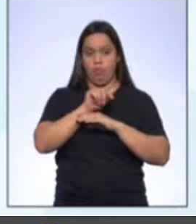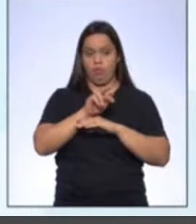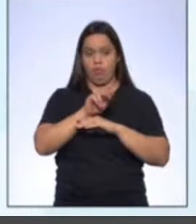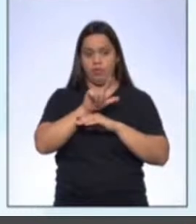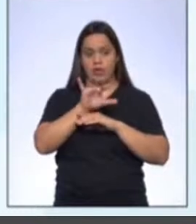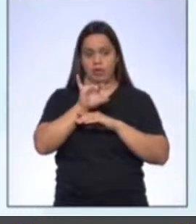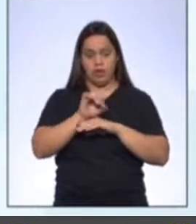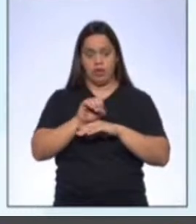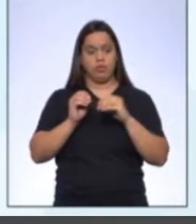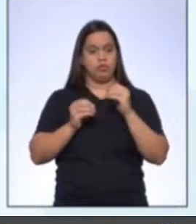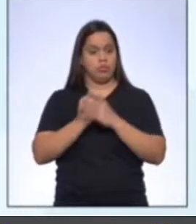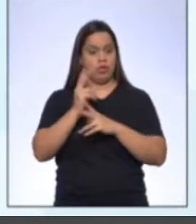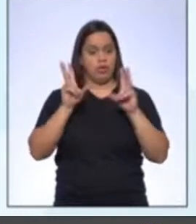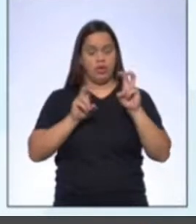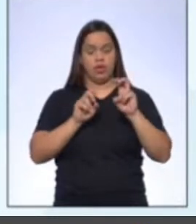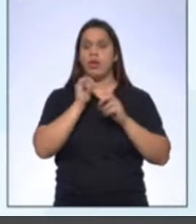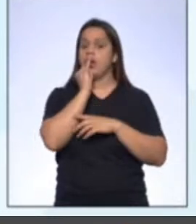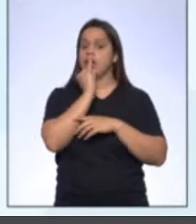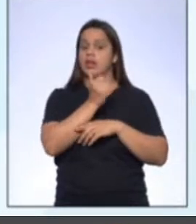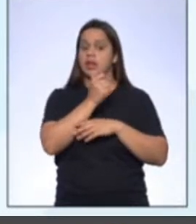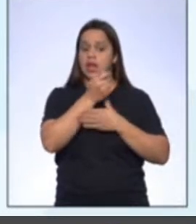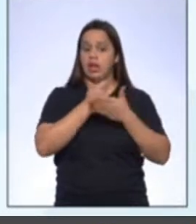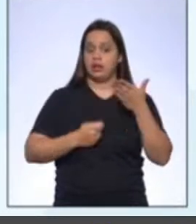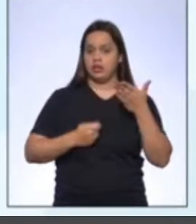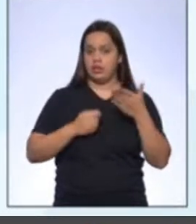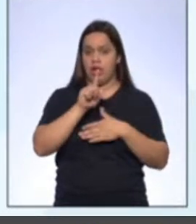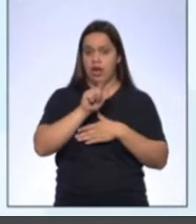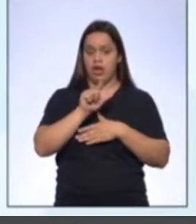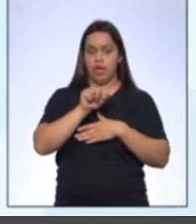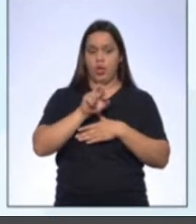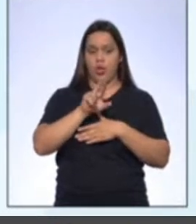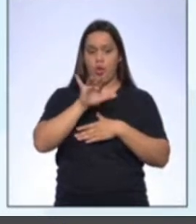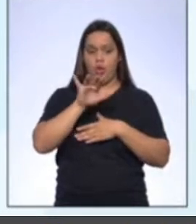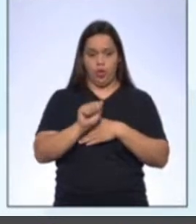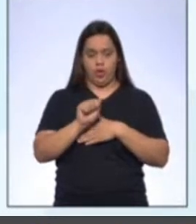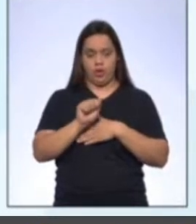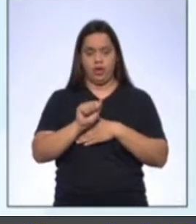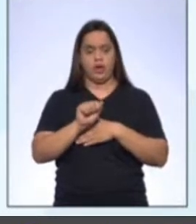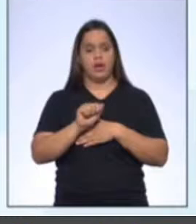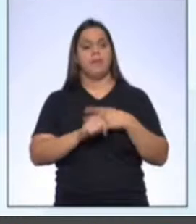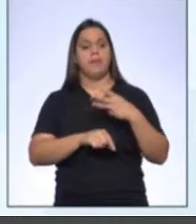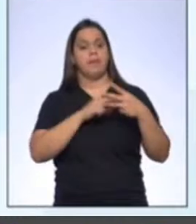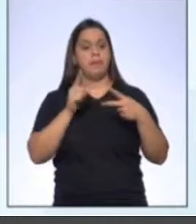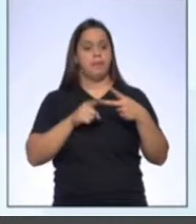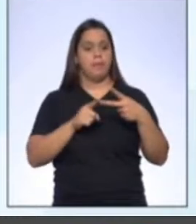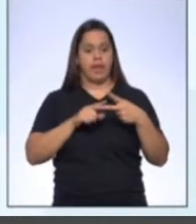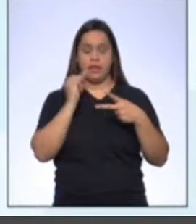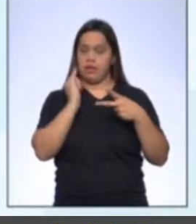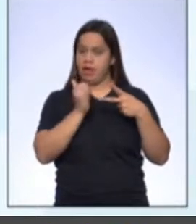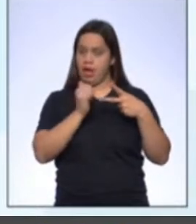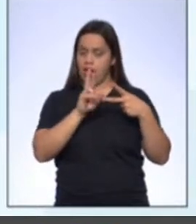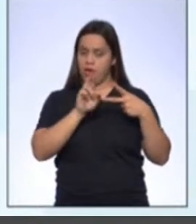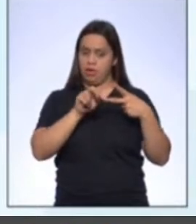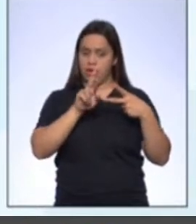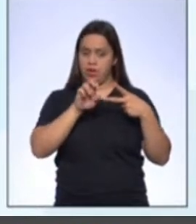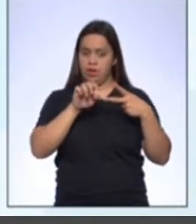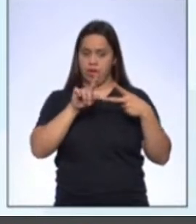moral. B. A narração do enredo, personagens secundários e composição em